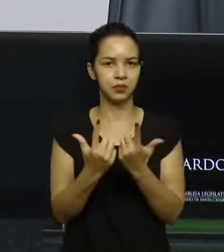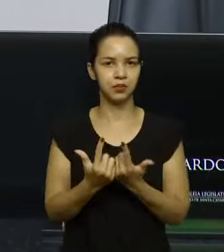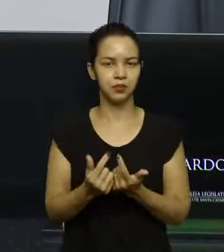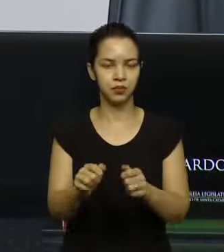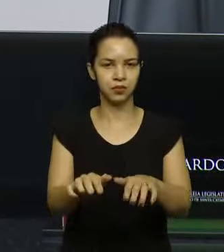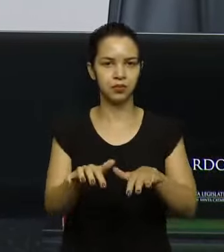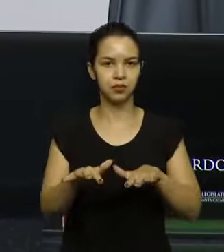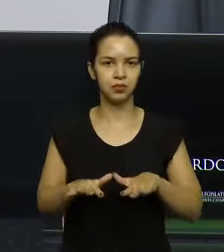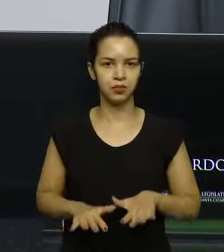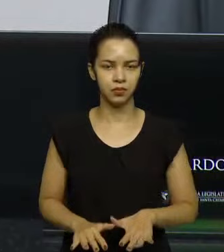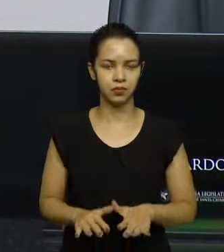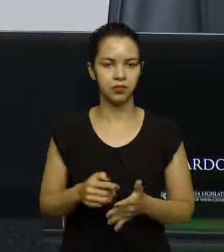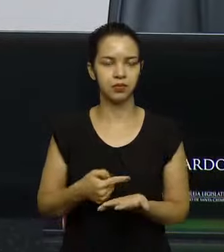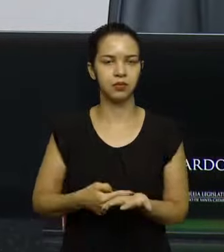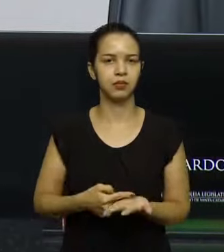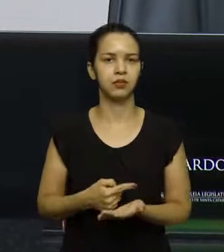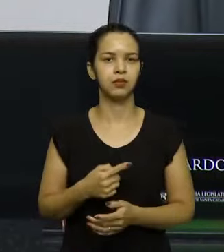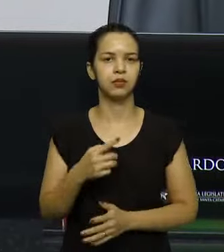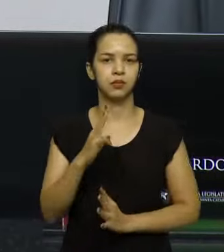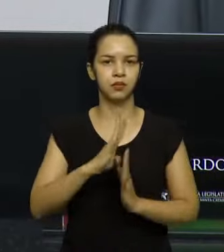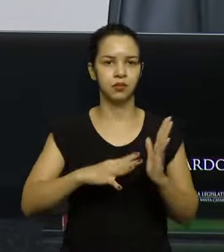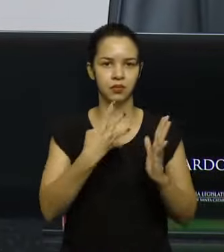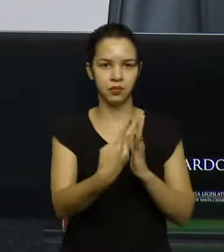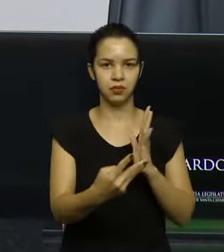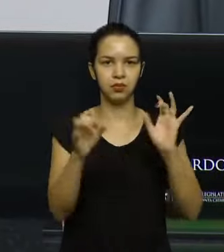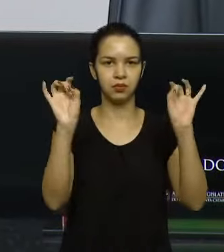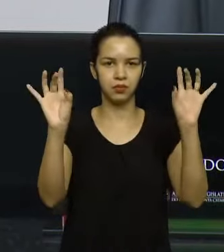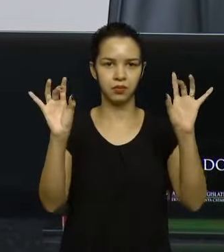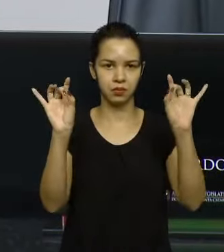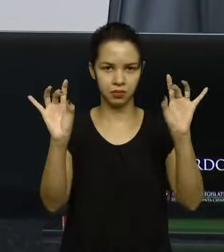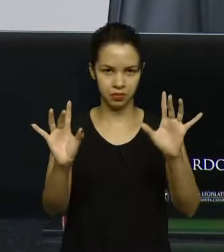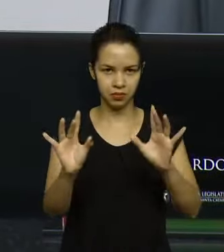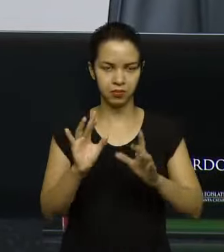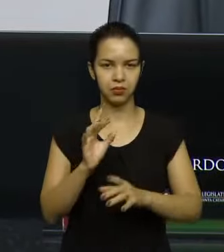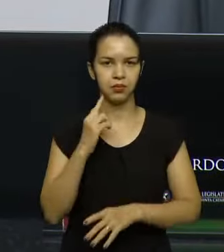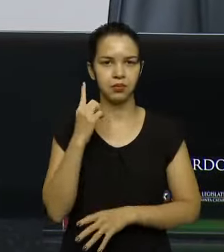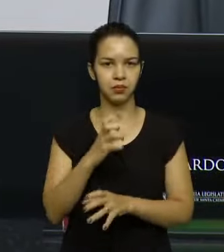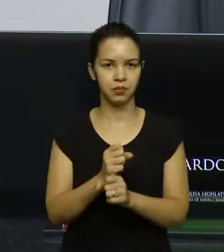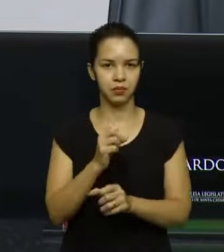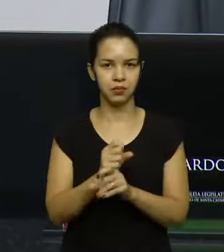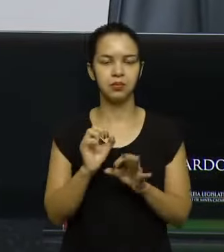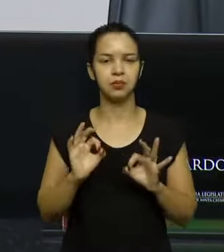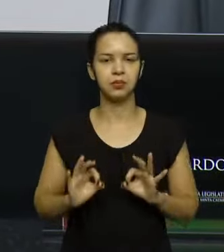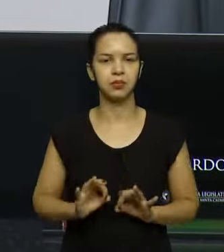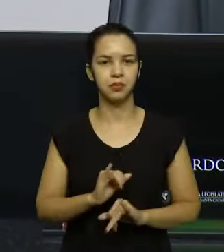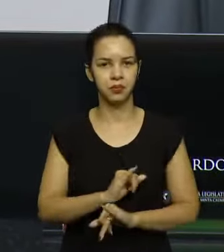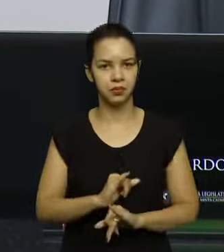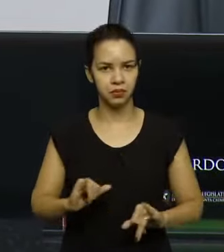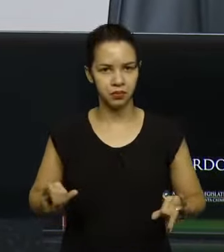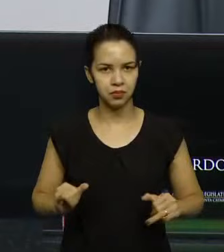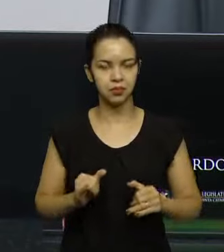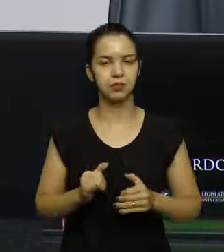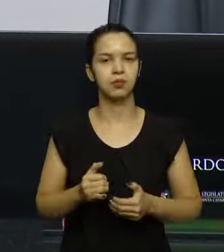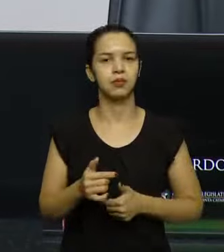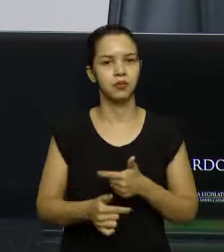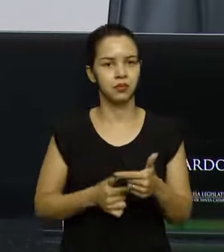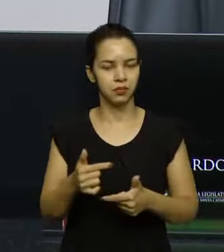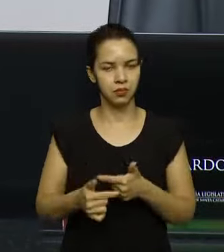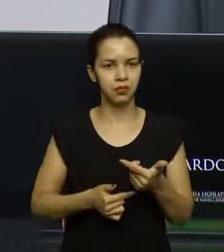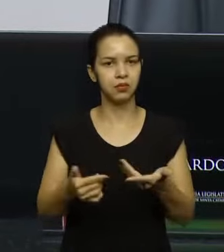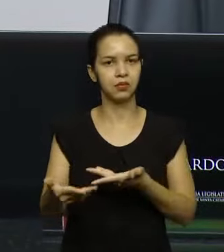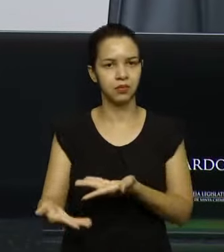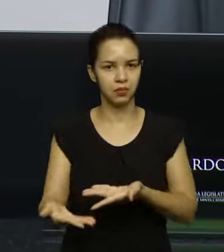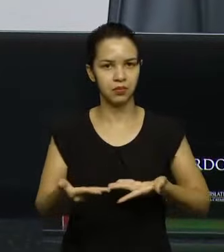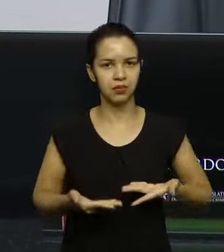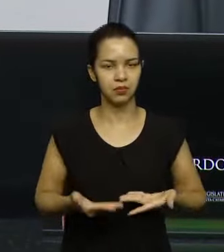sessão ordinária, conforme calendário especial. Havendo o quórum regimental, o senhor presidente declarou abertos os trabalhos e convidou o senhor